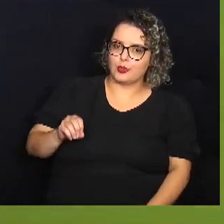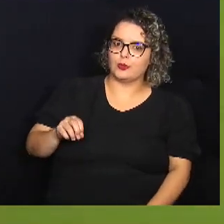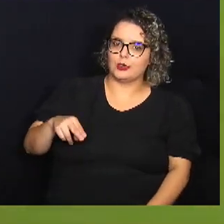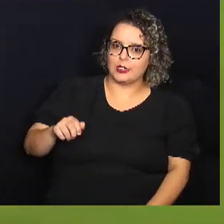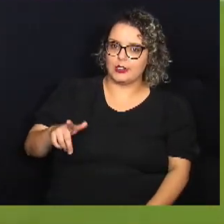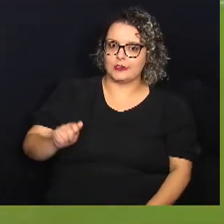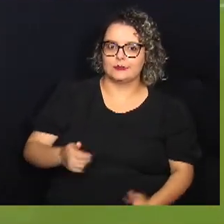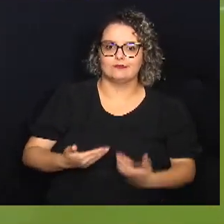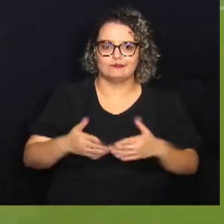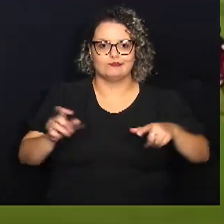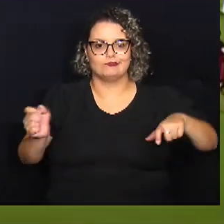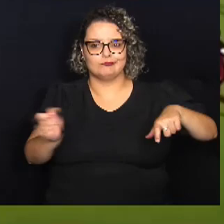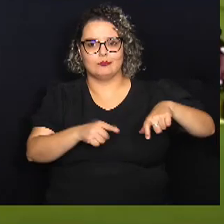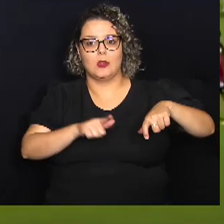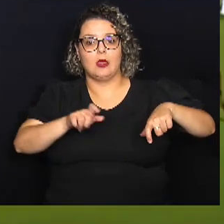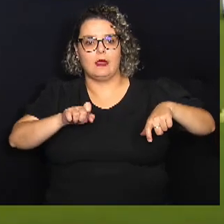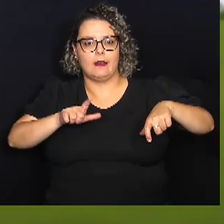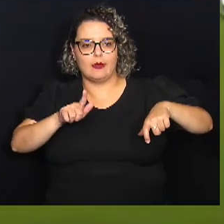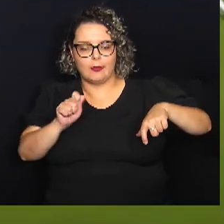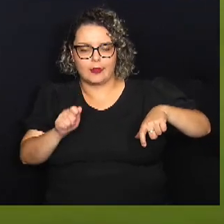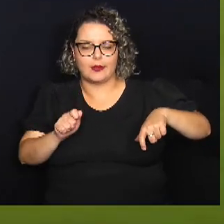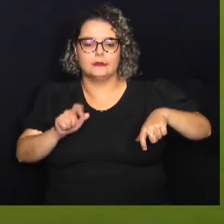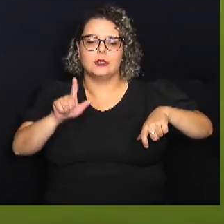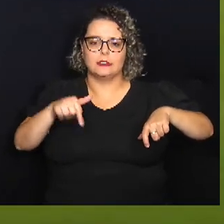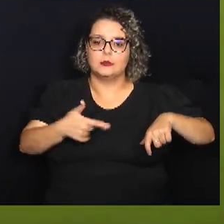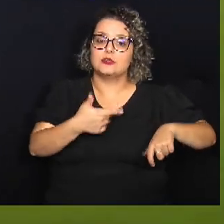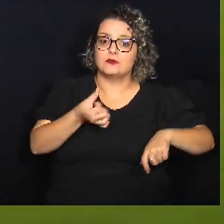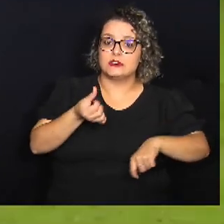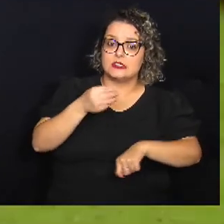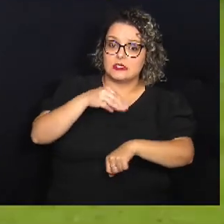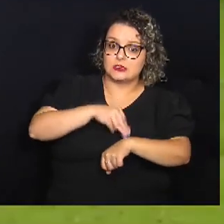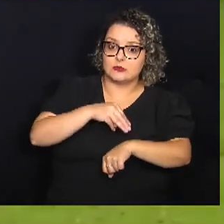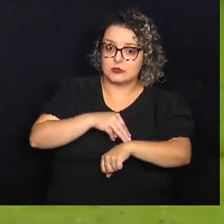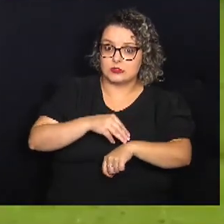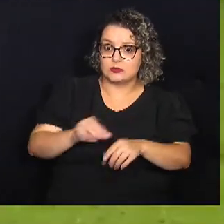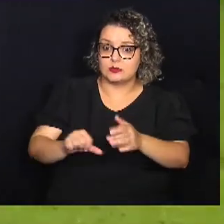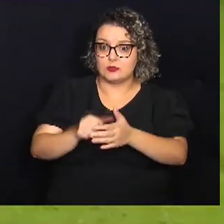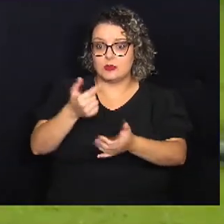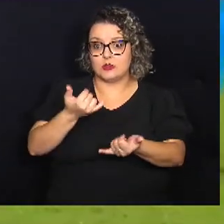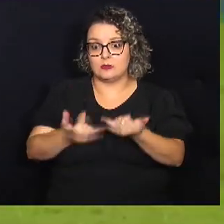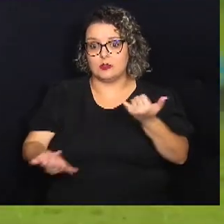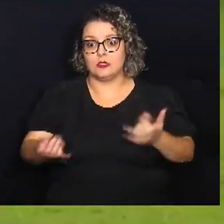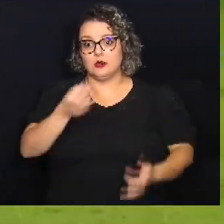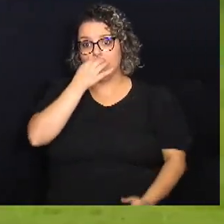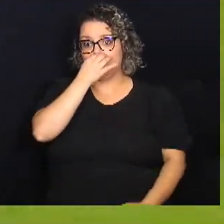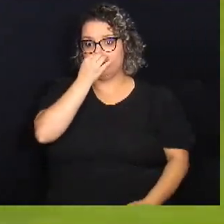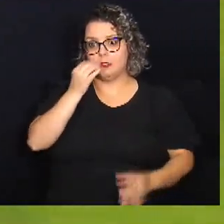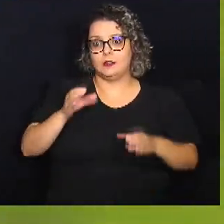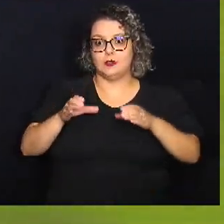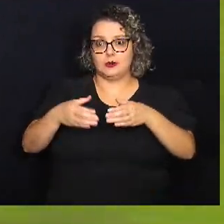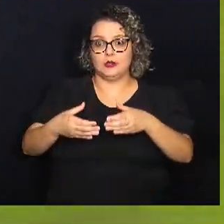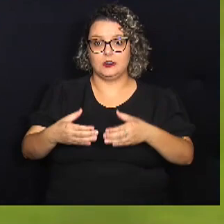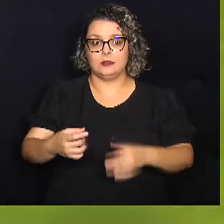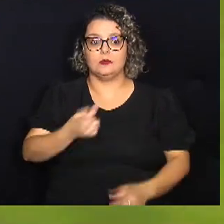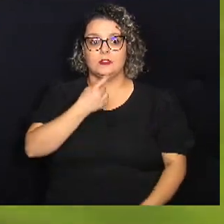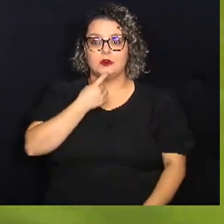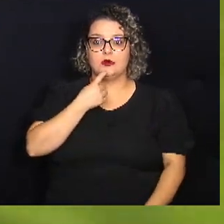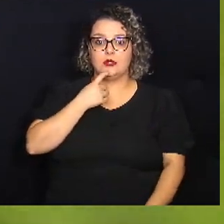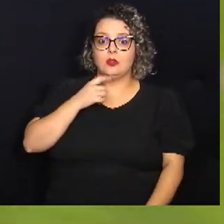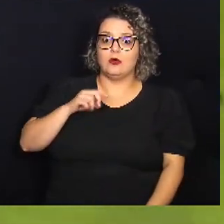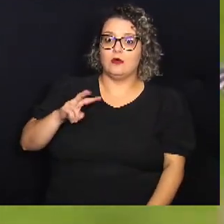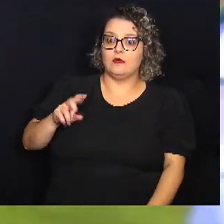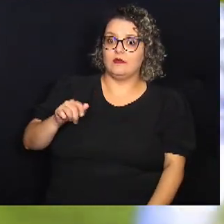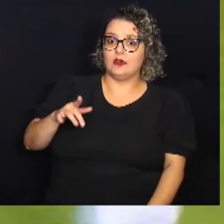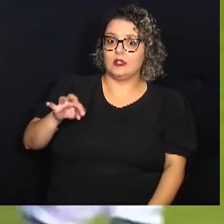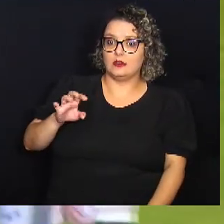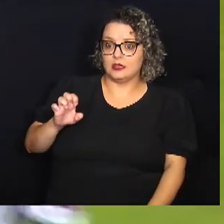o placar com Léo Gamalho. Ainda aos 26 da primeira etapa, a equipe campineira viu o volante Matheus Bueno ser